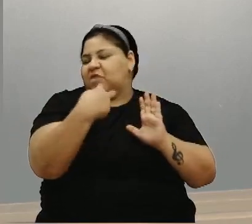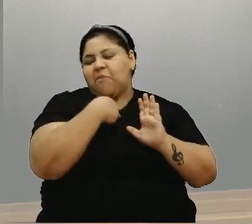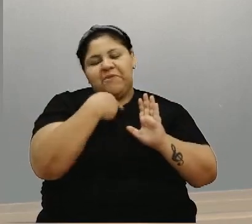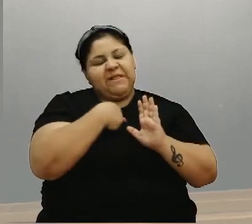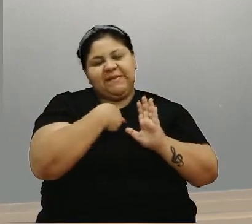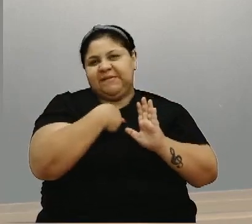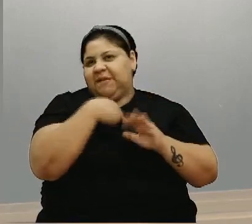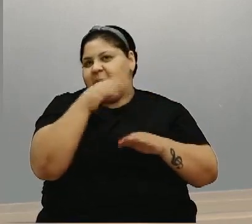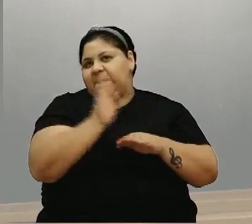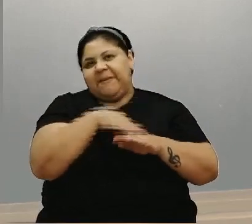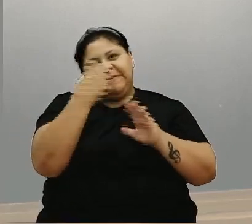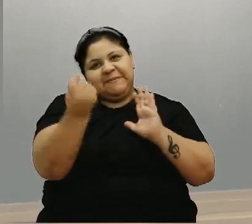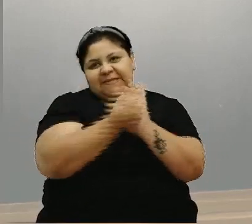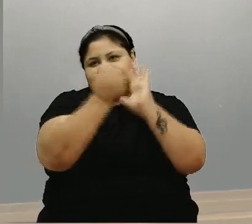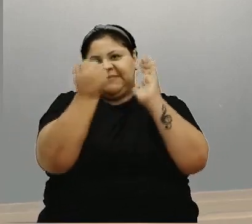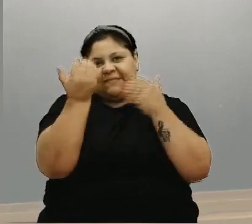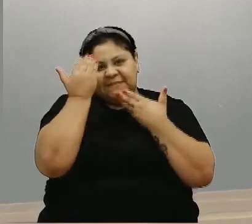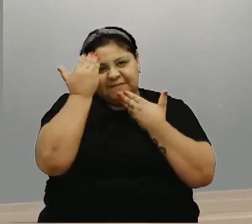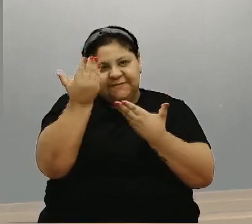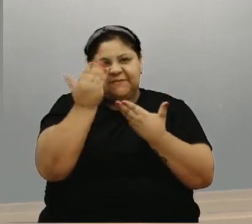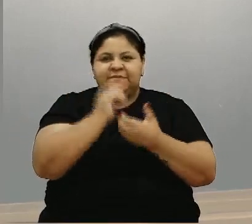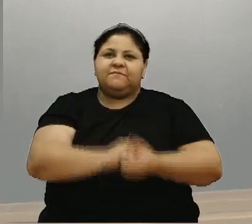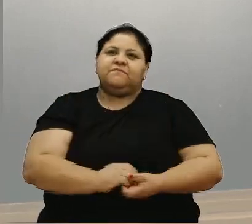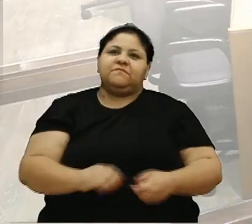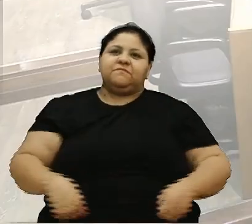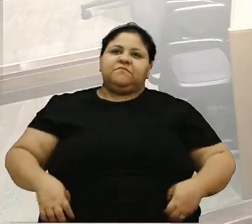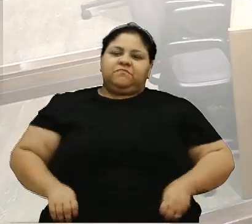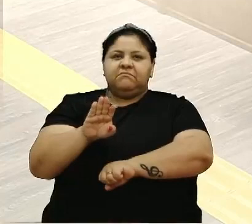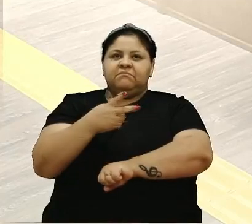mais simbólico, então obrigada por ele.